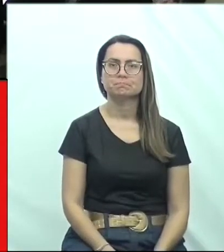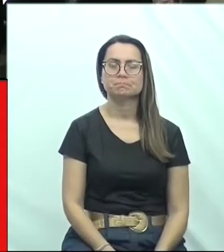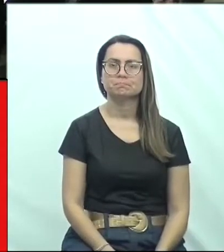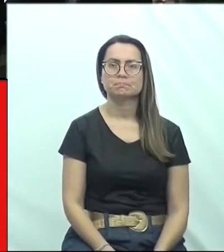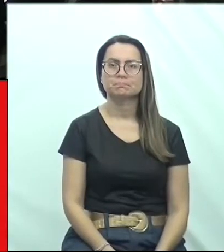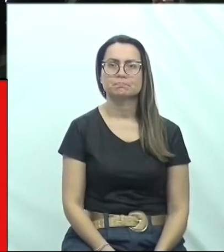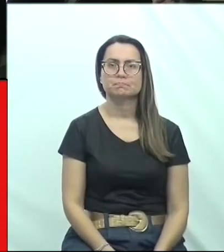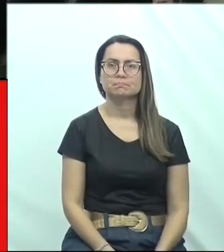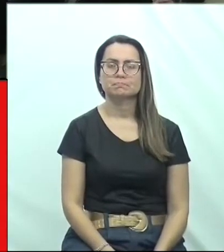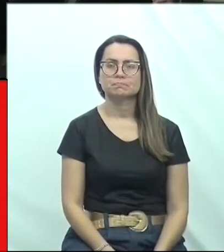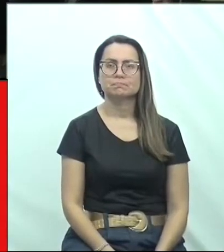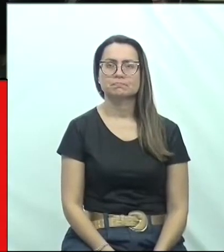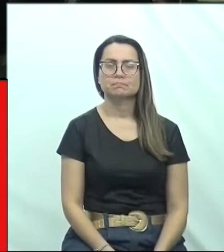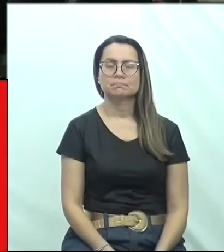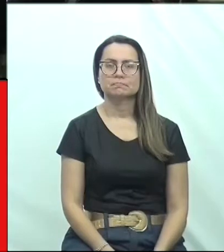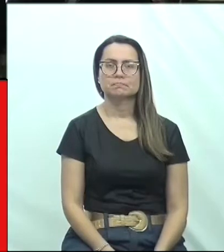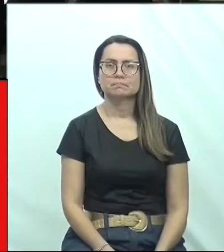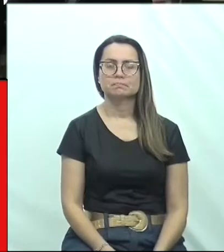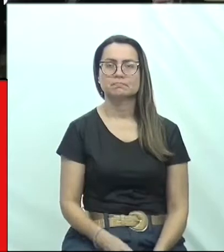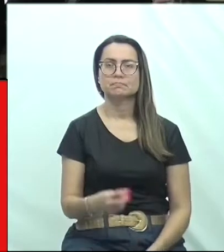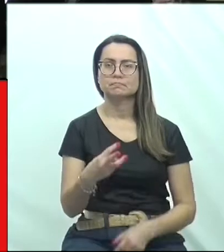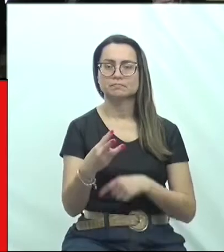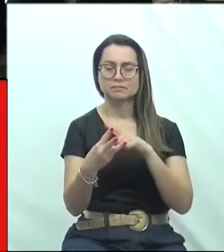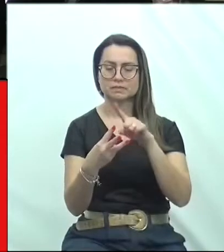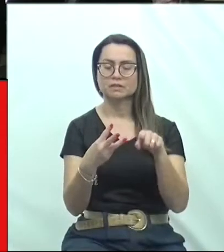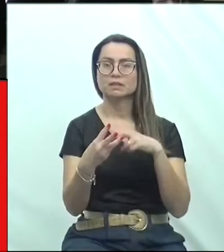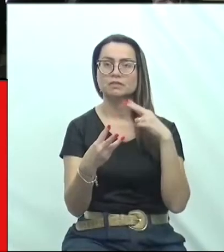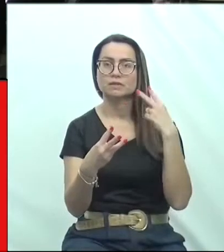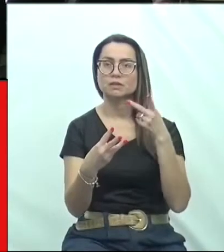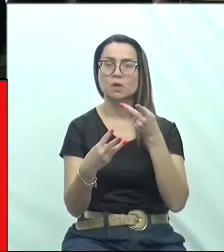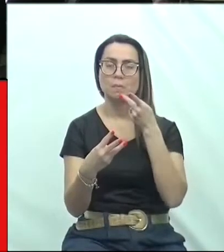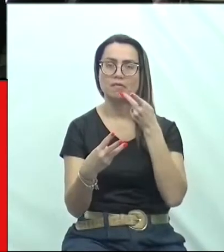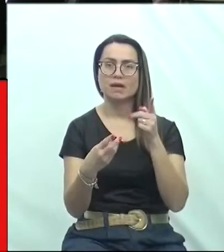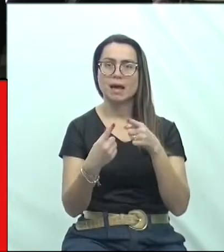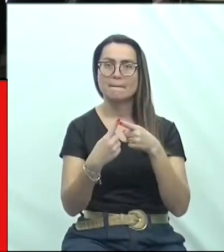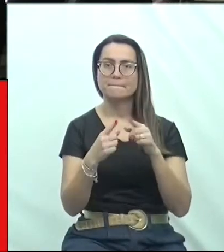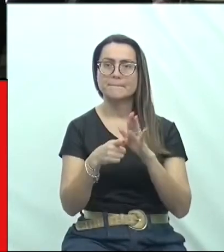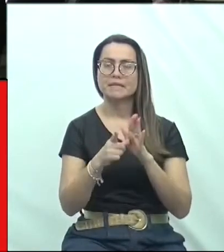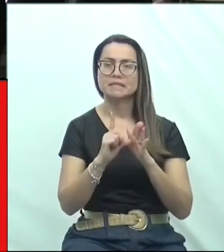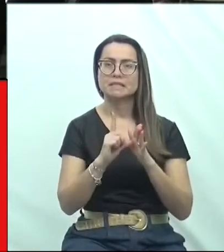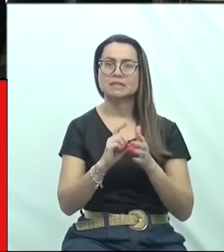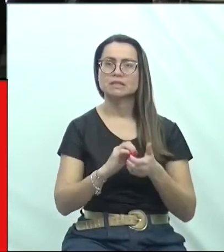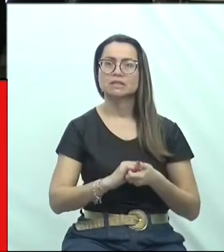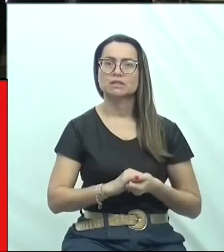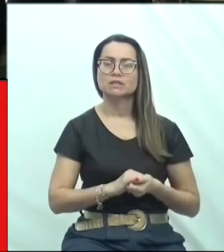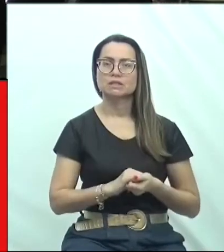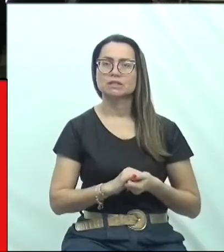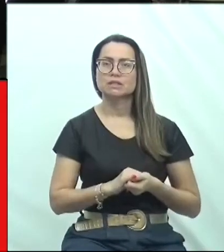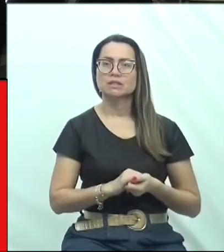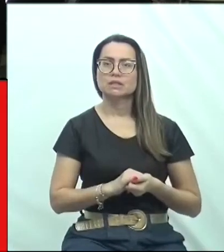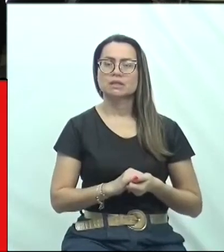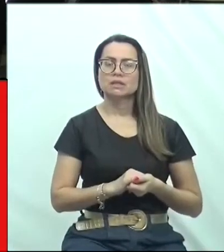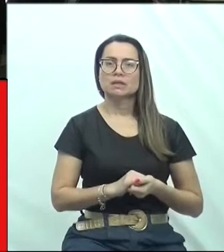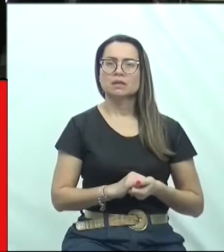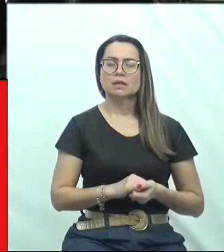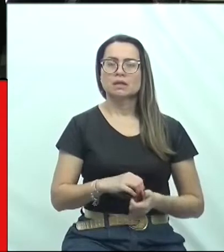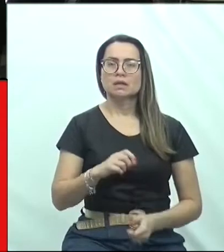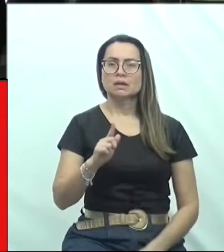Antes de... Nós temos mais 3 vereadores inscritos, mas antes, o nosso Gustavo